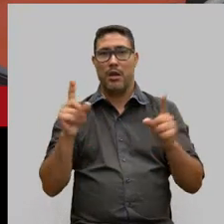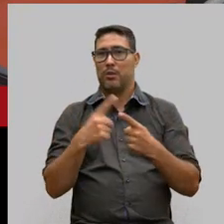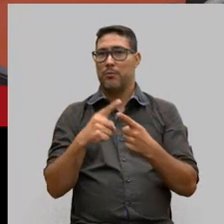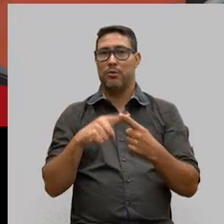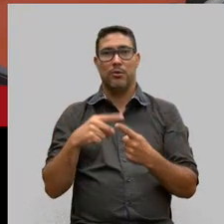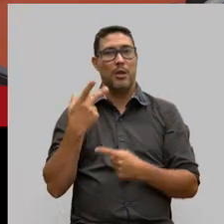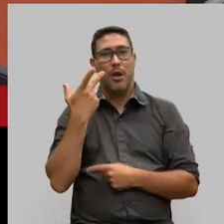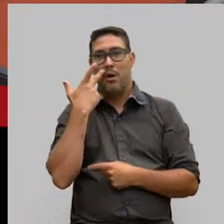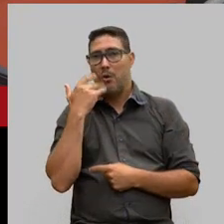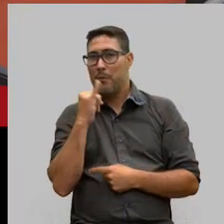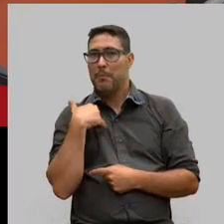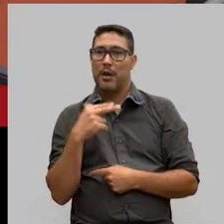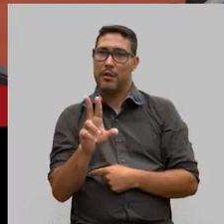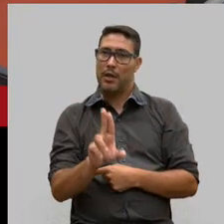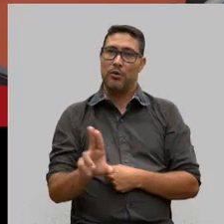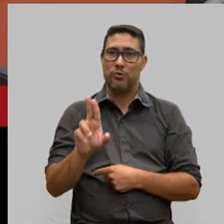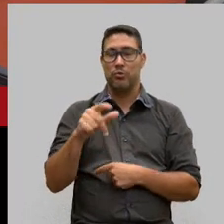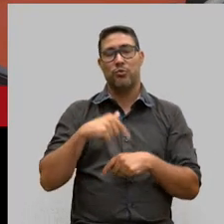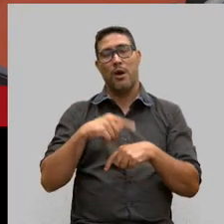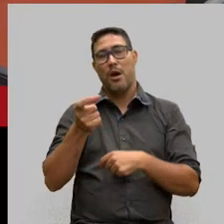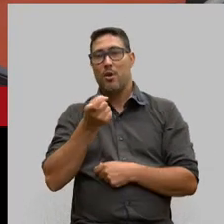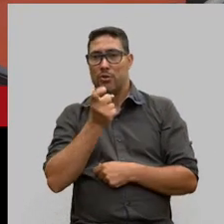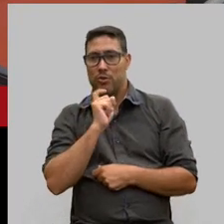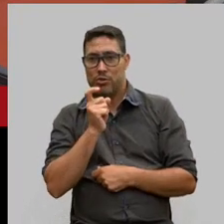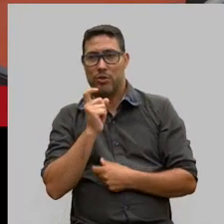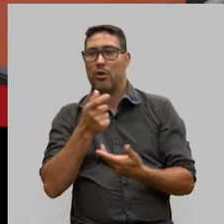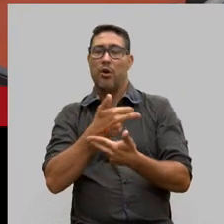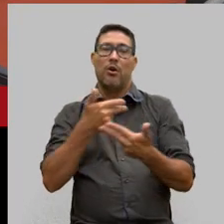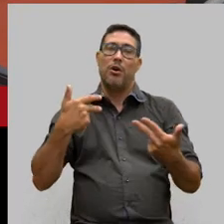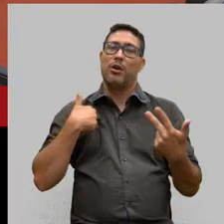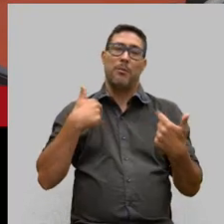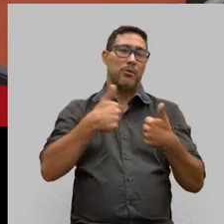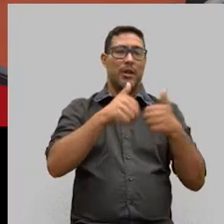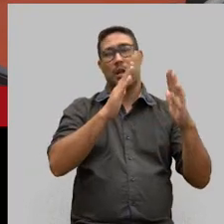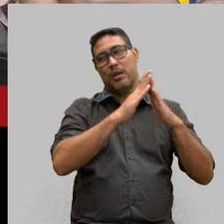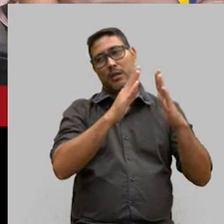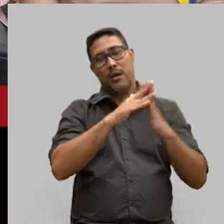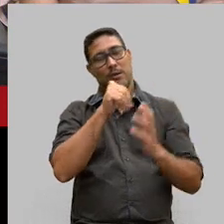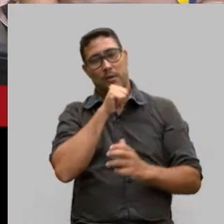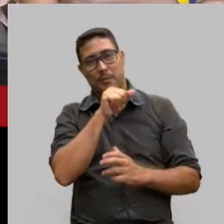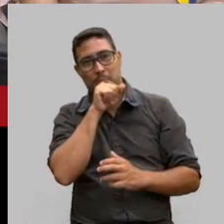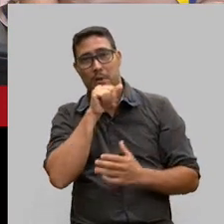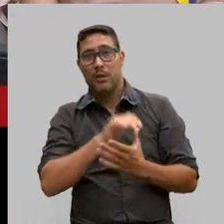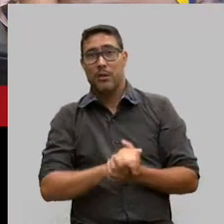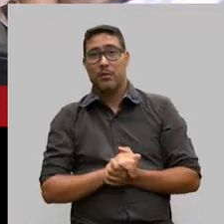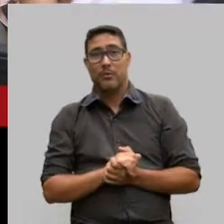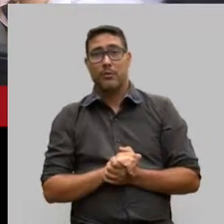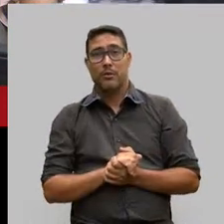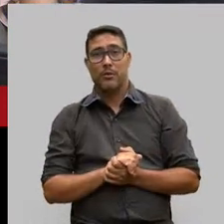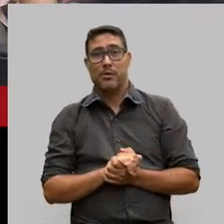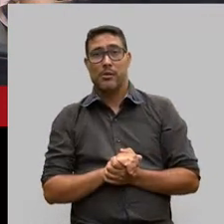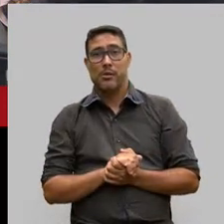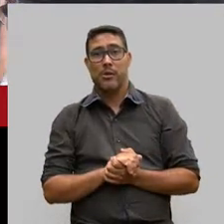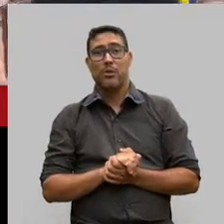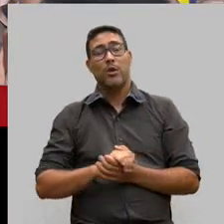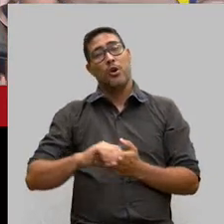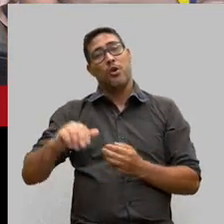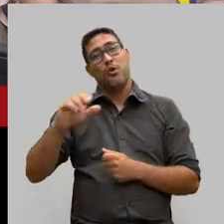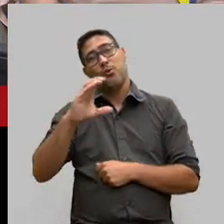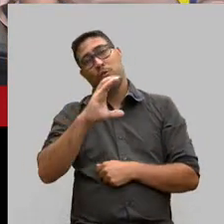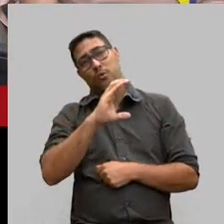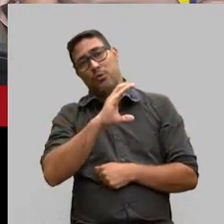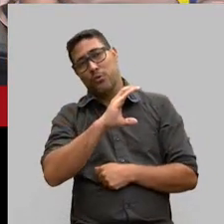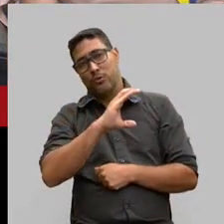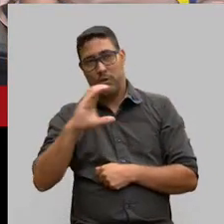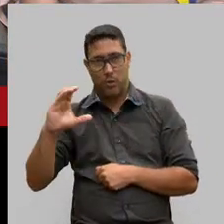usuário de droga Ah porque mora com a mãe o o Conselho Tutelar tá em cima de mim para tirar ele da cama mas eles não foi lá em